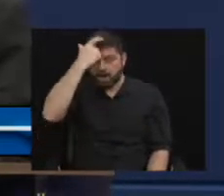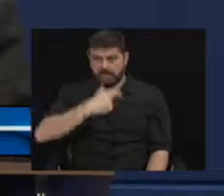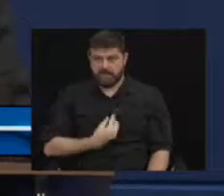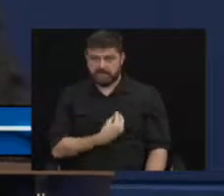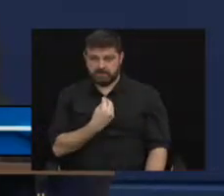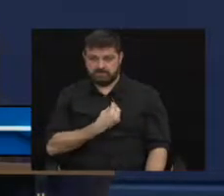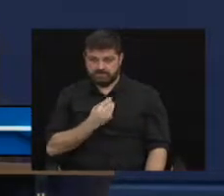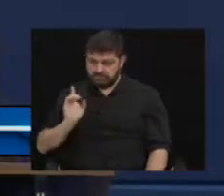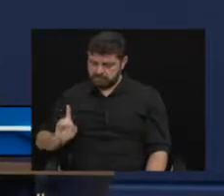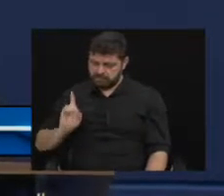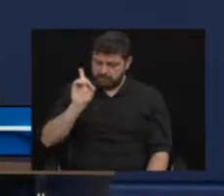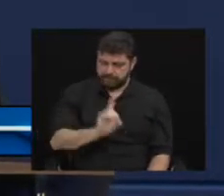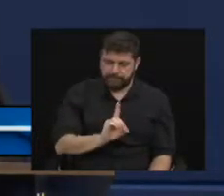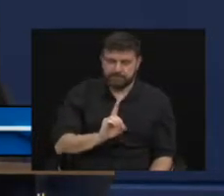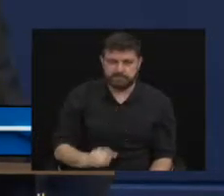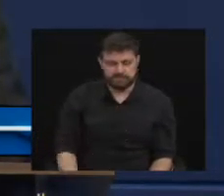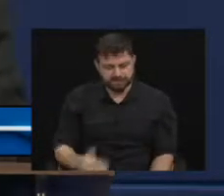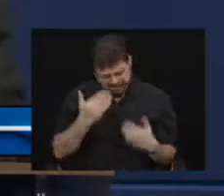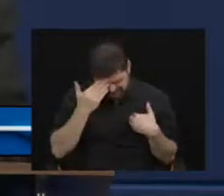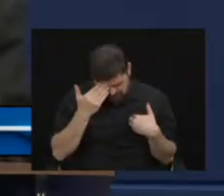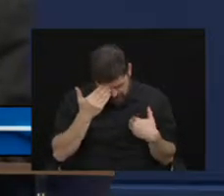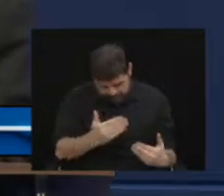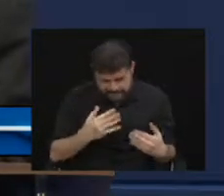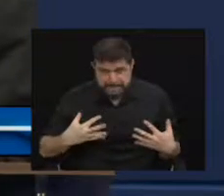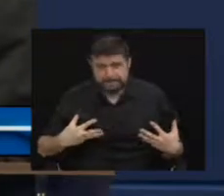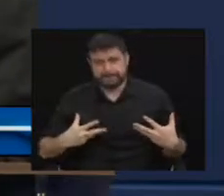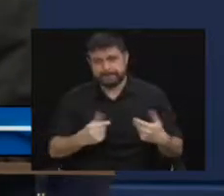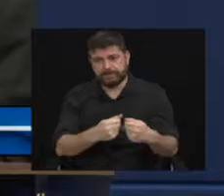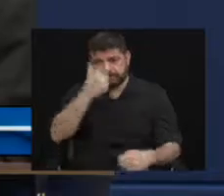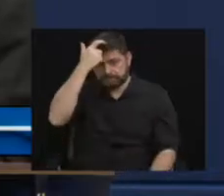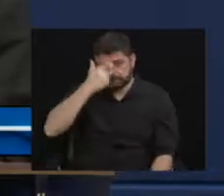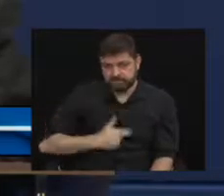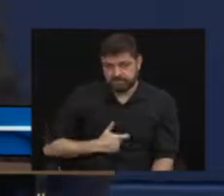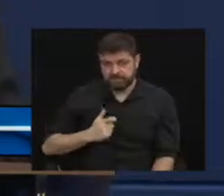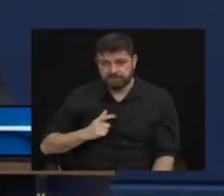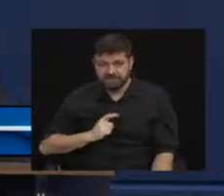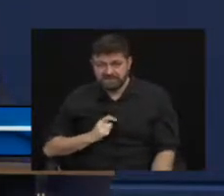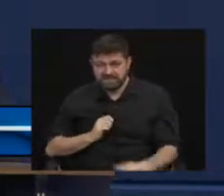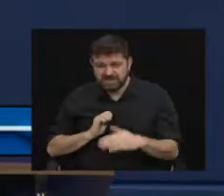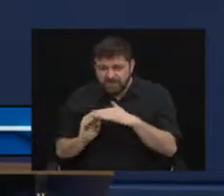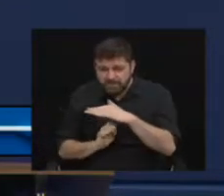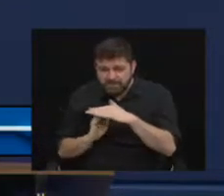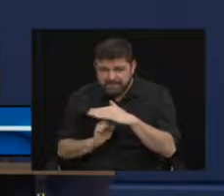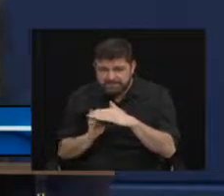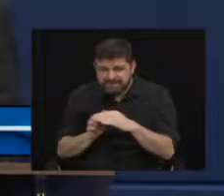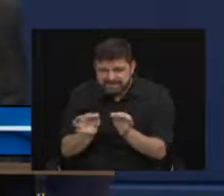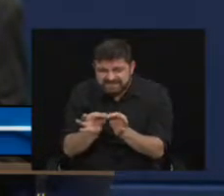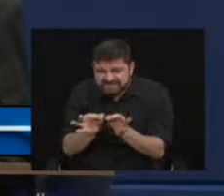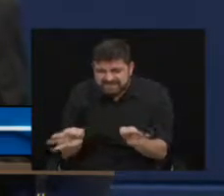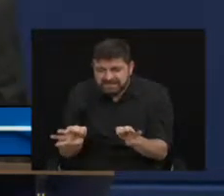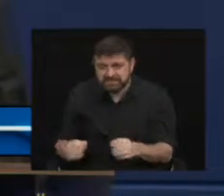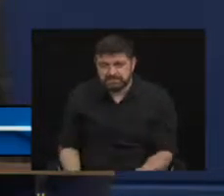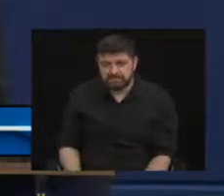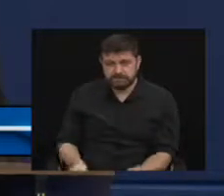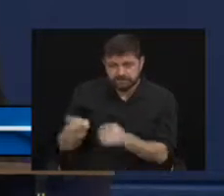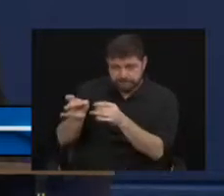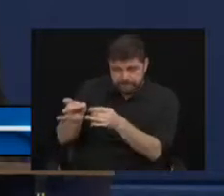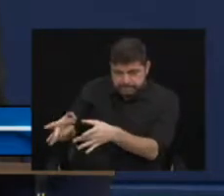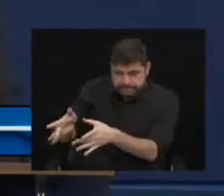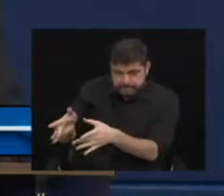de partido, os presidentes de bairro, os presidentes de núcleo, toda essa